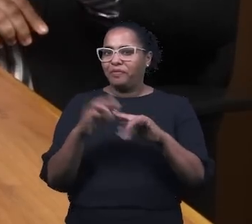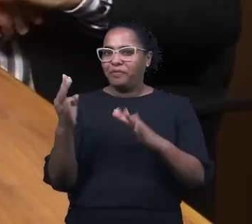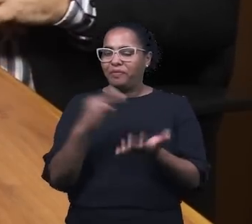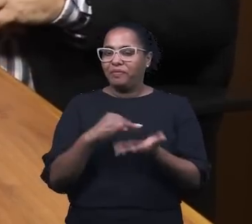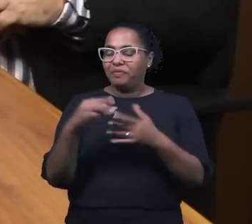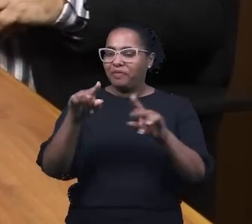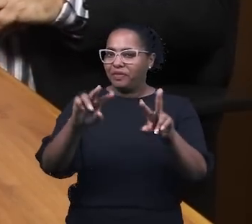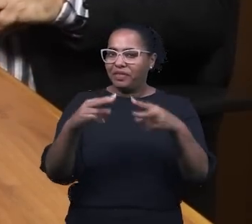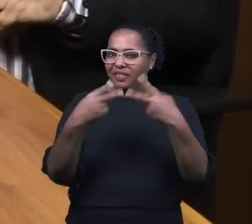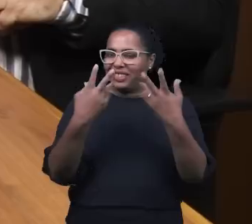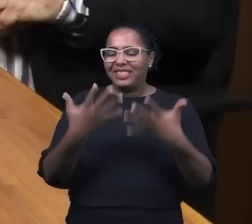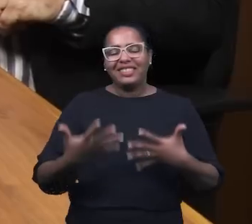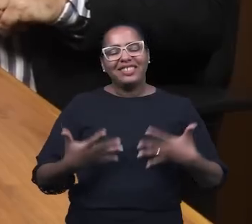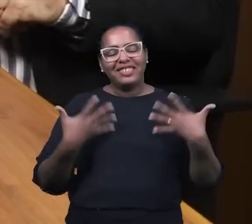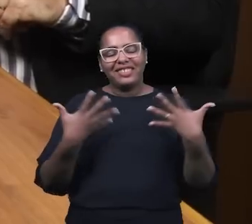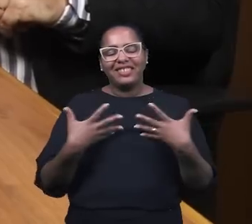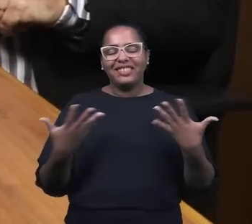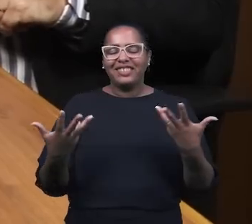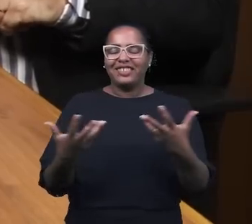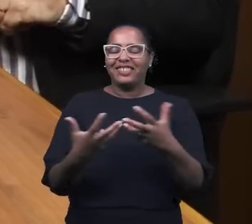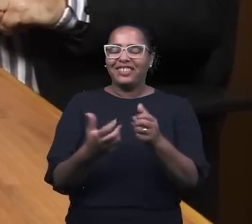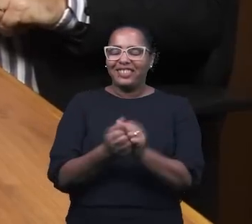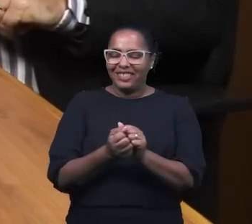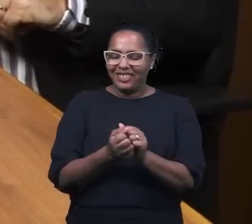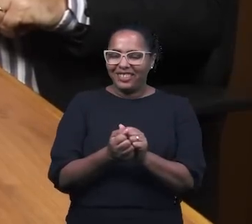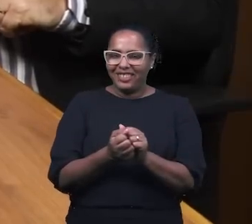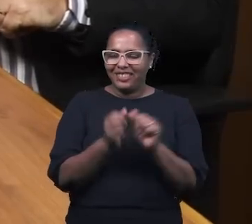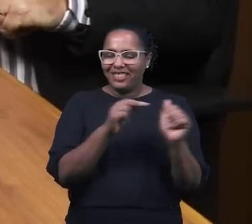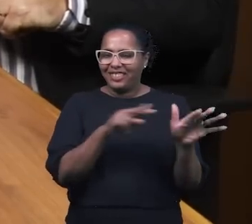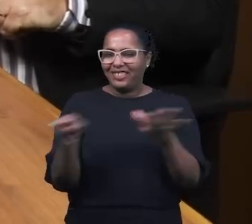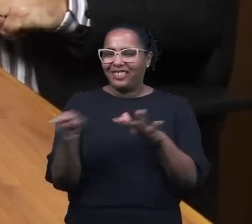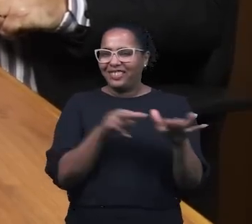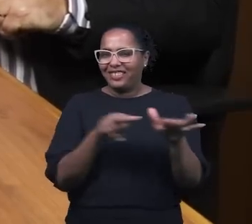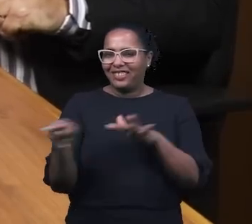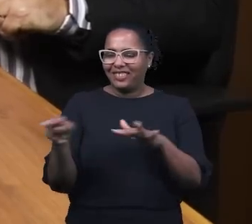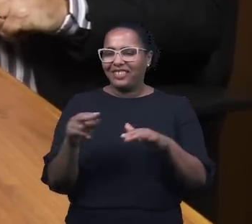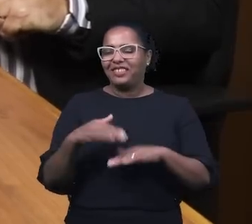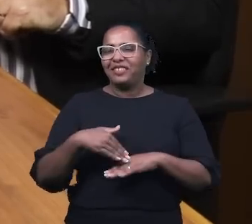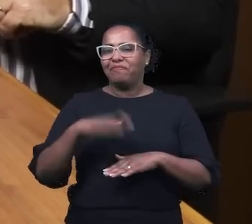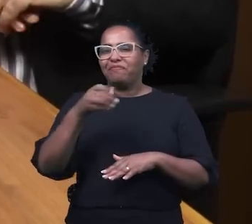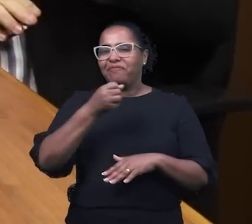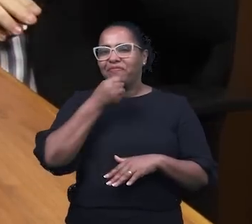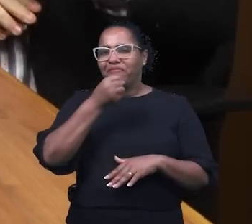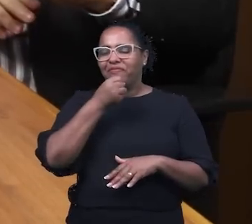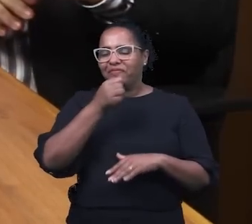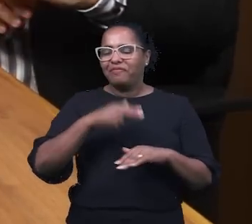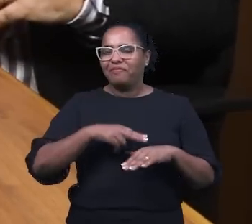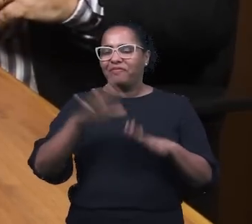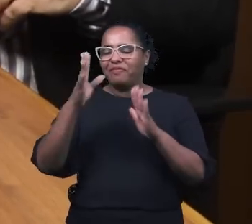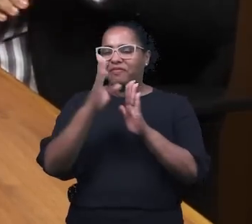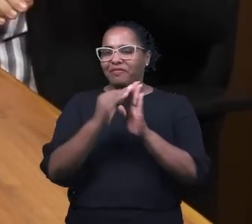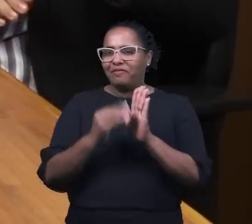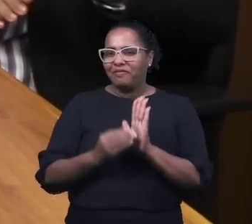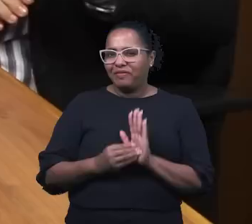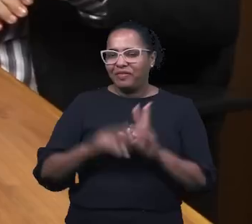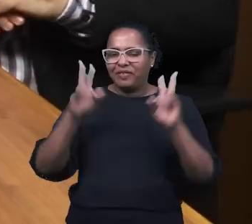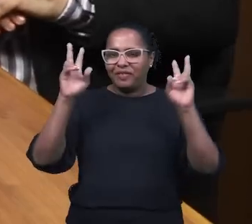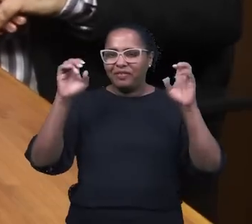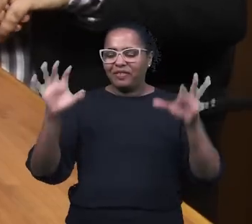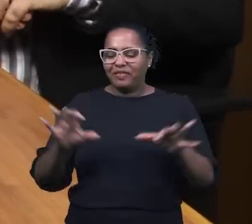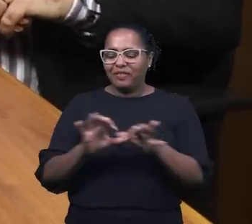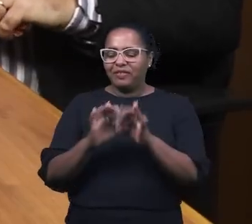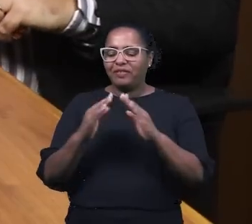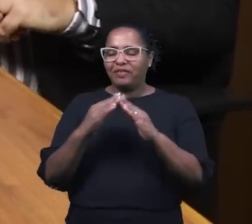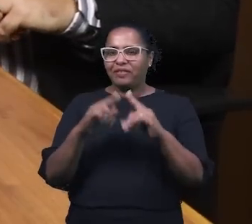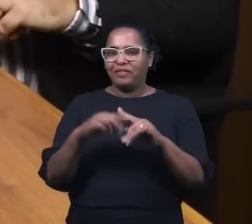nos acompanhando. É uma alegria estarmos juntos semanalmente com mais uma entrevista, mais um conteúdo, mais um assunto